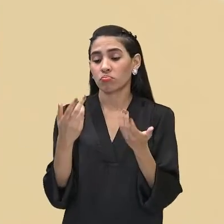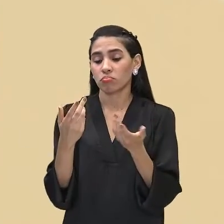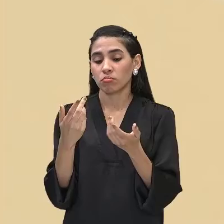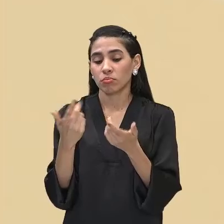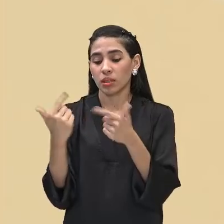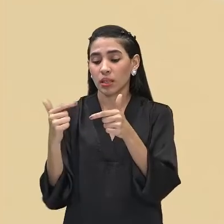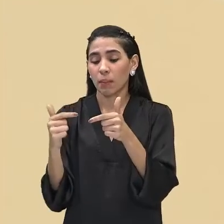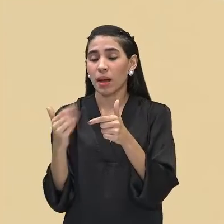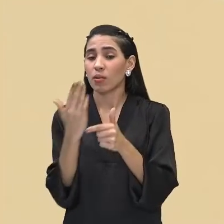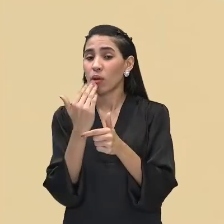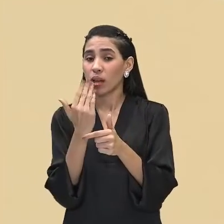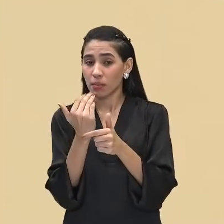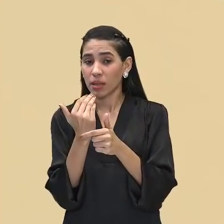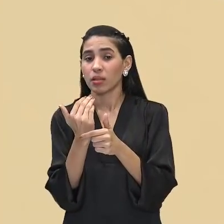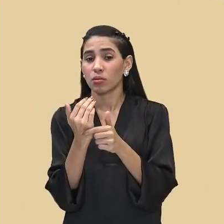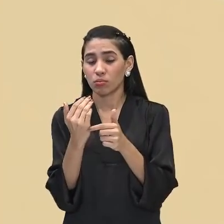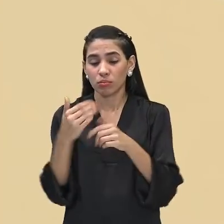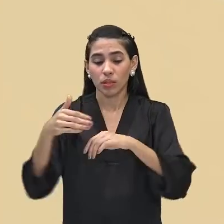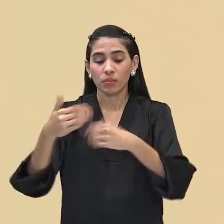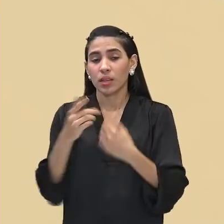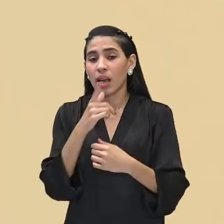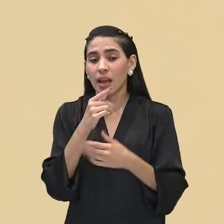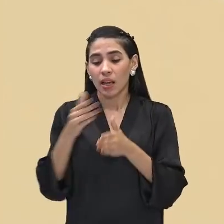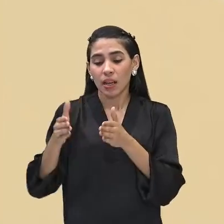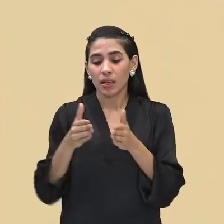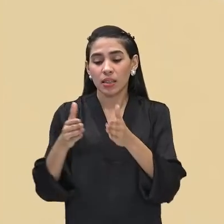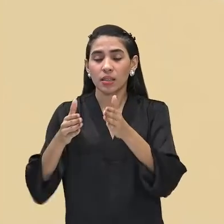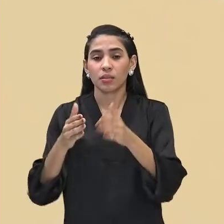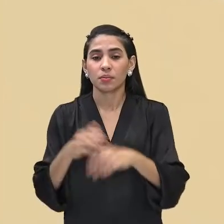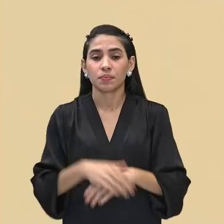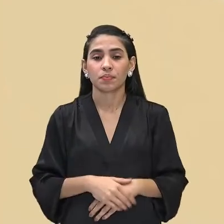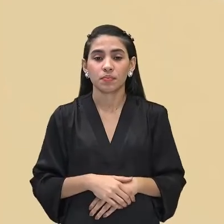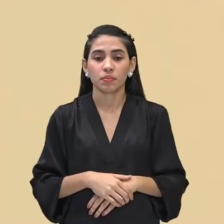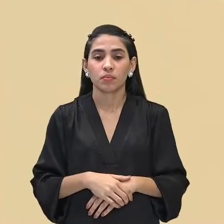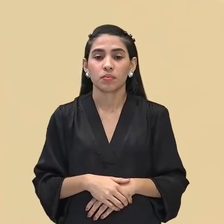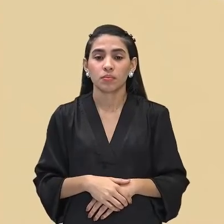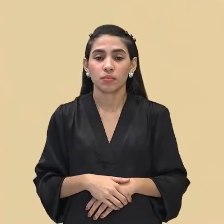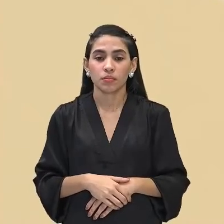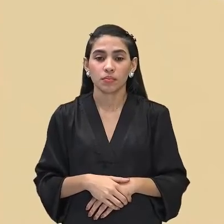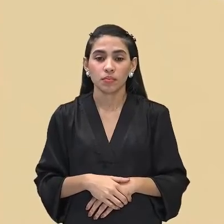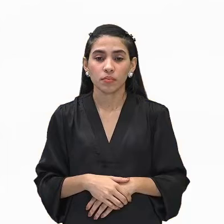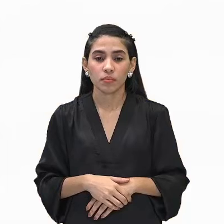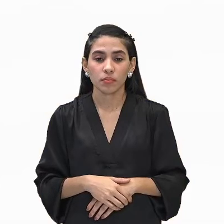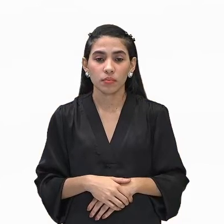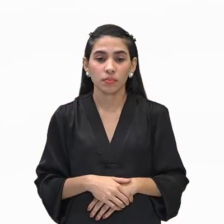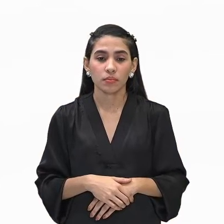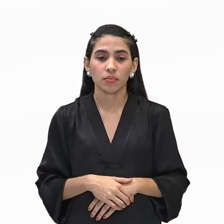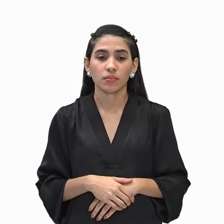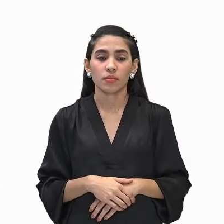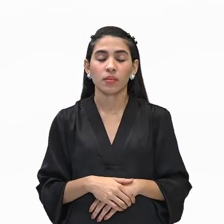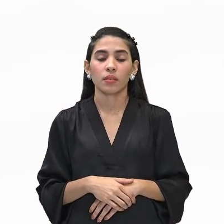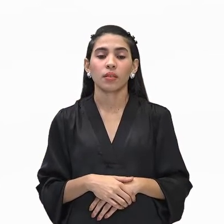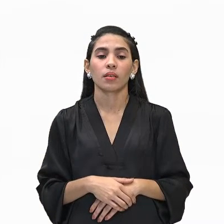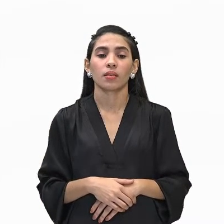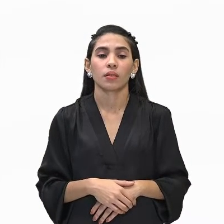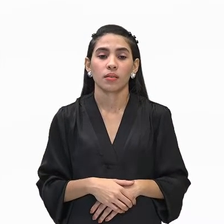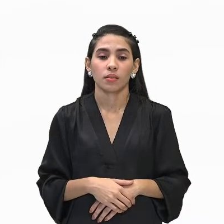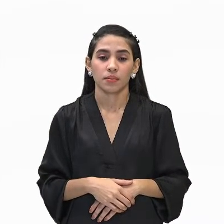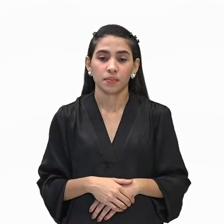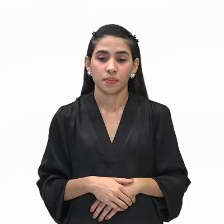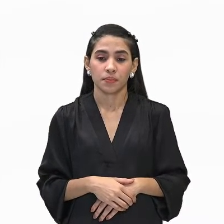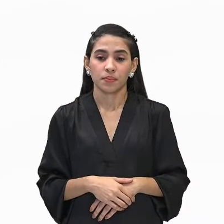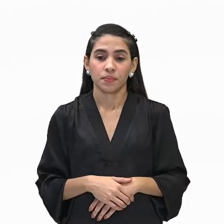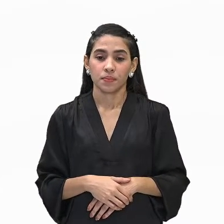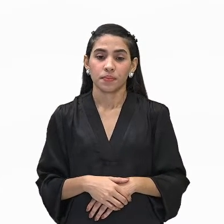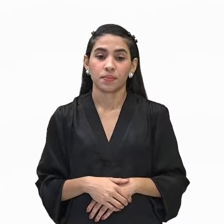de alimentos nas margens dos rios durante os momentos de vazante também, não é? Continuando. Refletindo sobre o tema